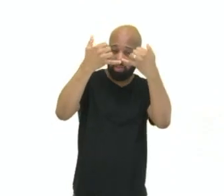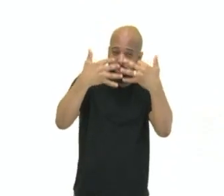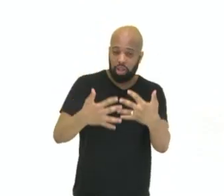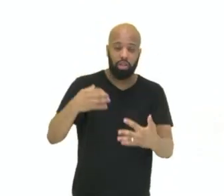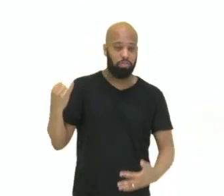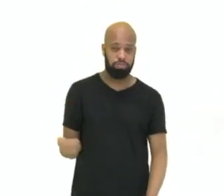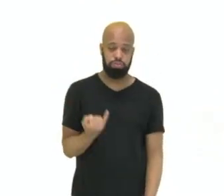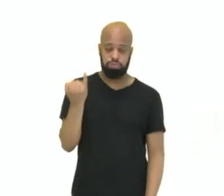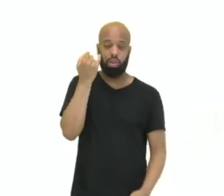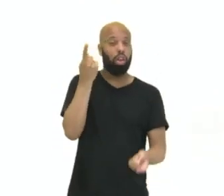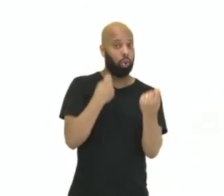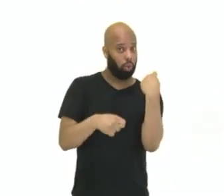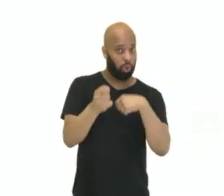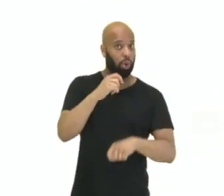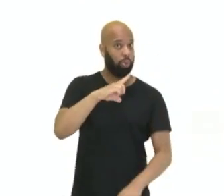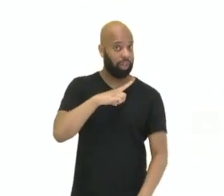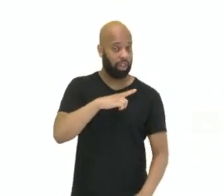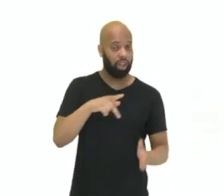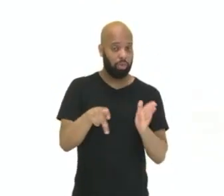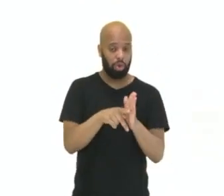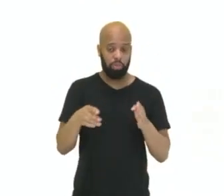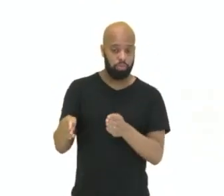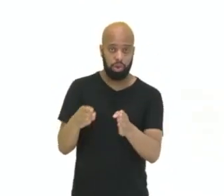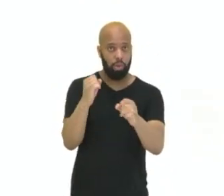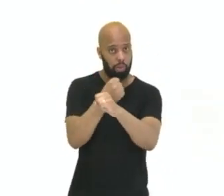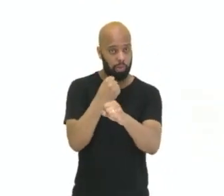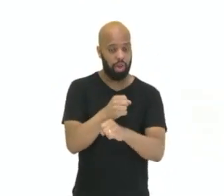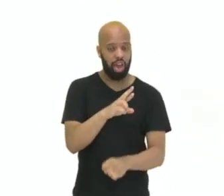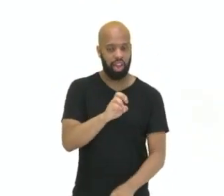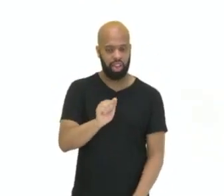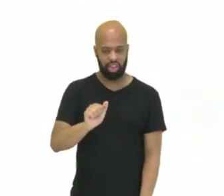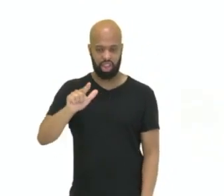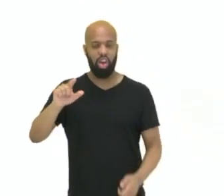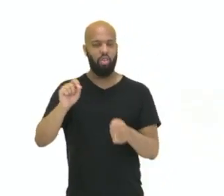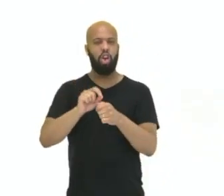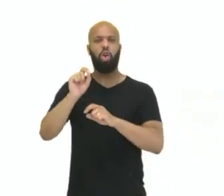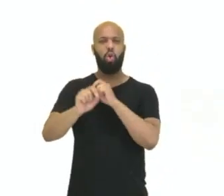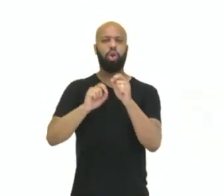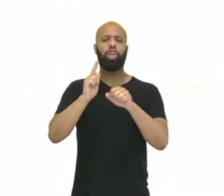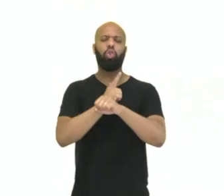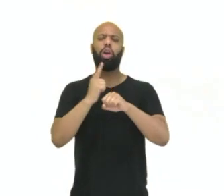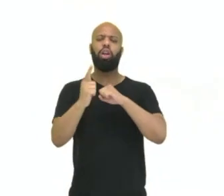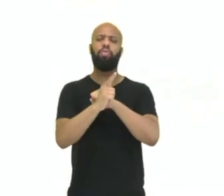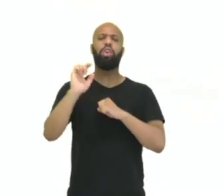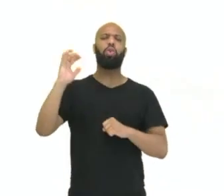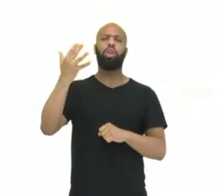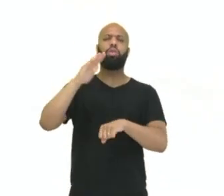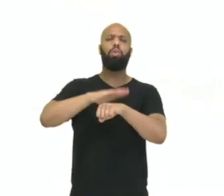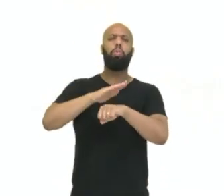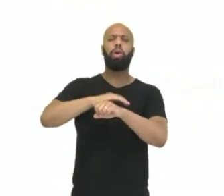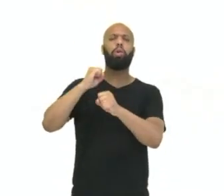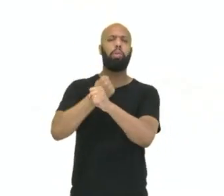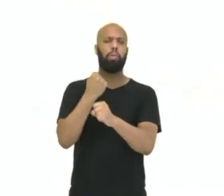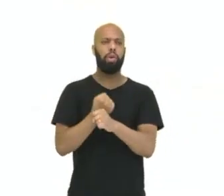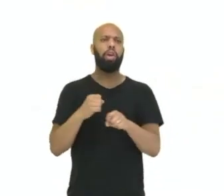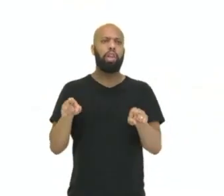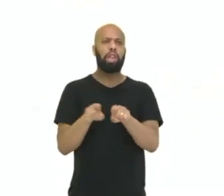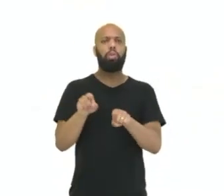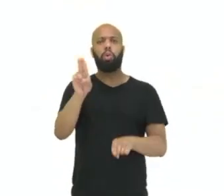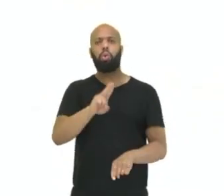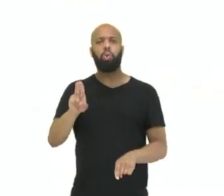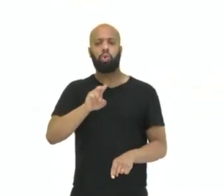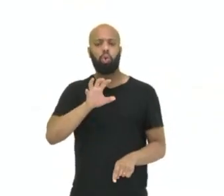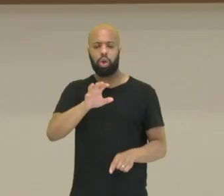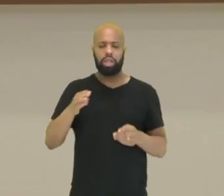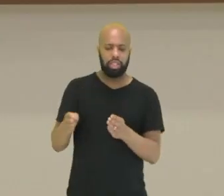importância econômica da Estrada Real e que fator geográfico ocorreu na construção e no uso da Estrada